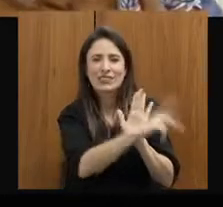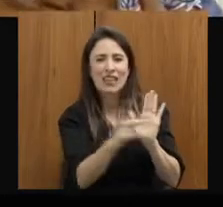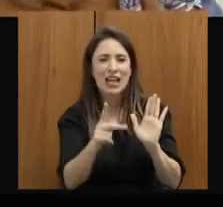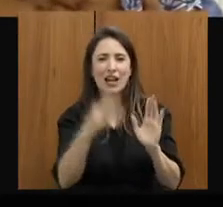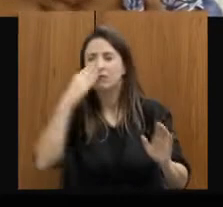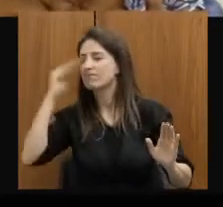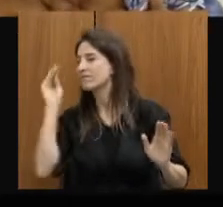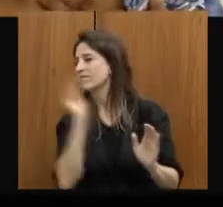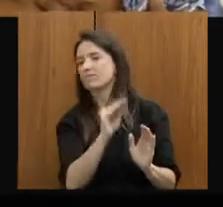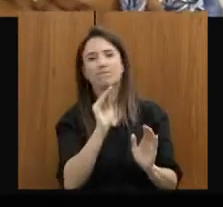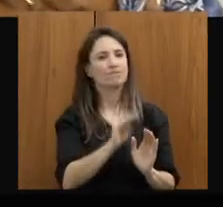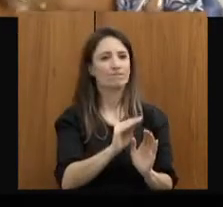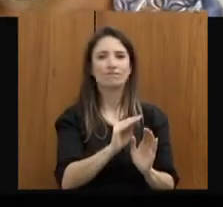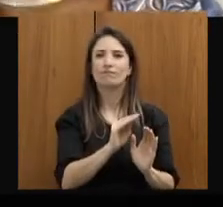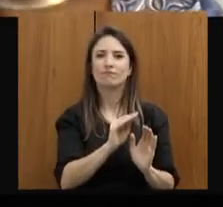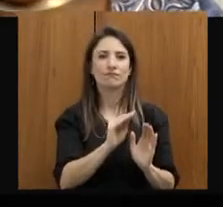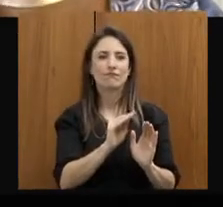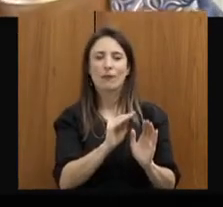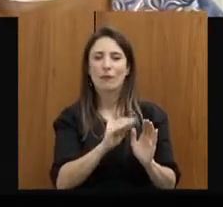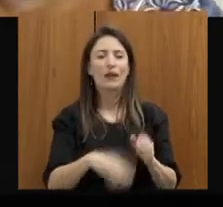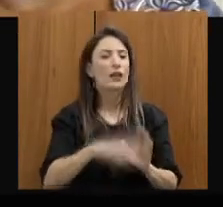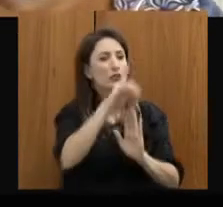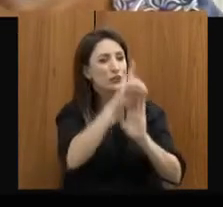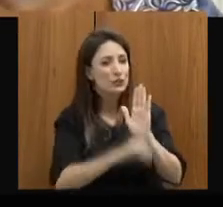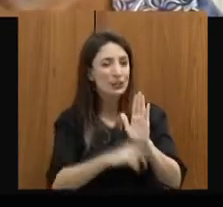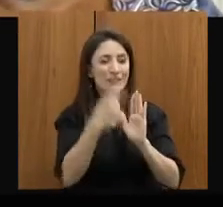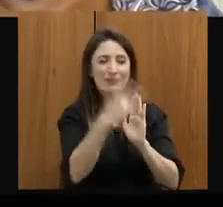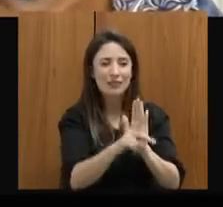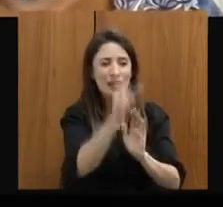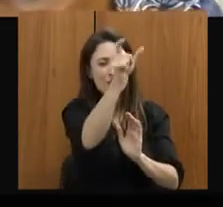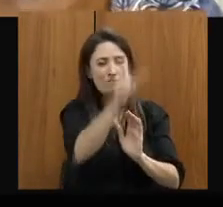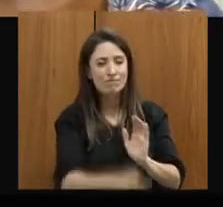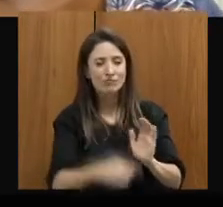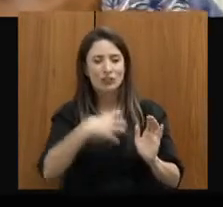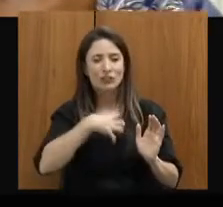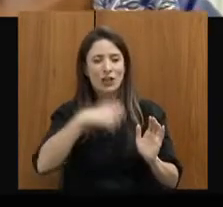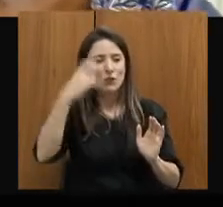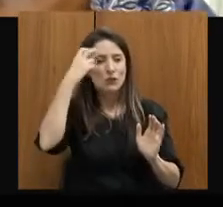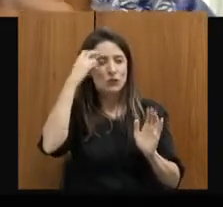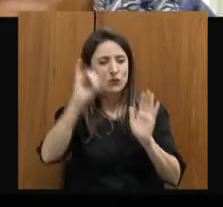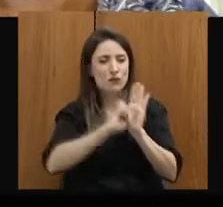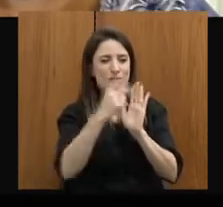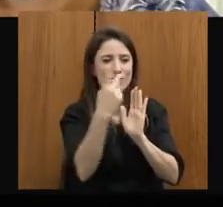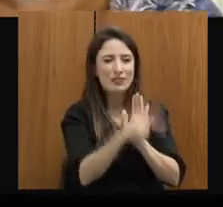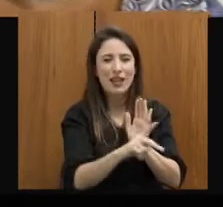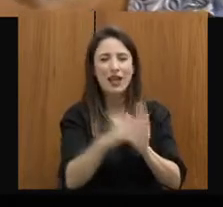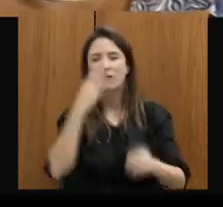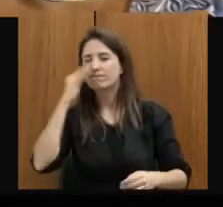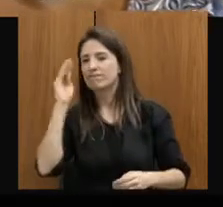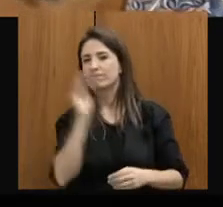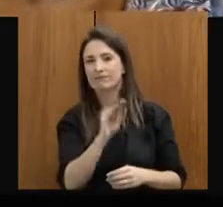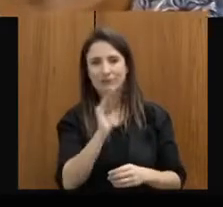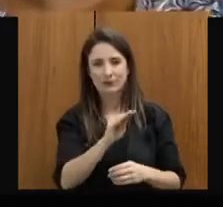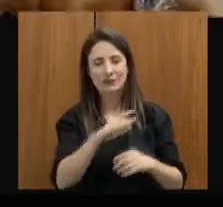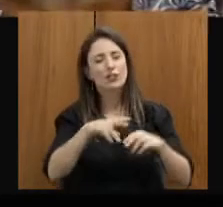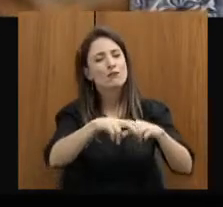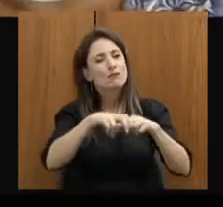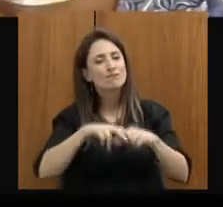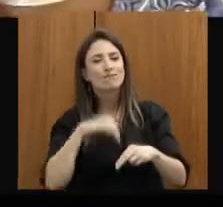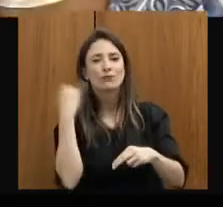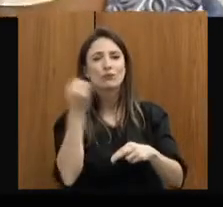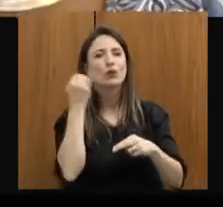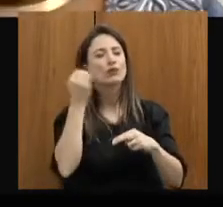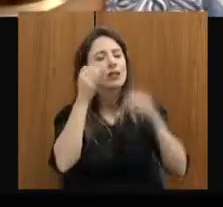Navegar direito de vivenciar o que a pessoa é então né ciência de garantia dos direitos então